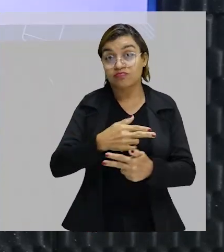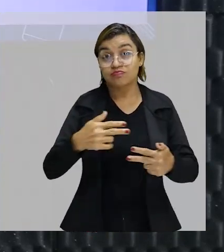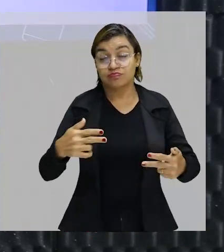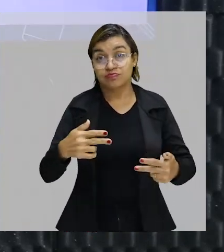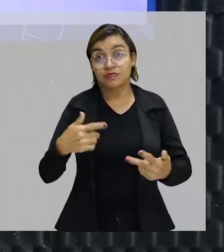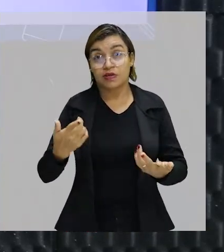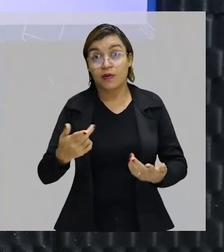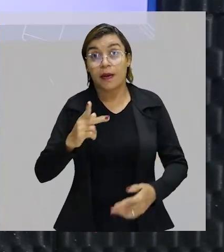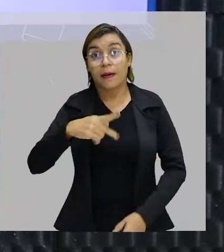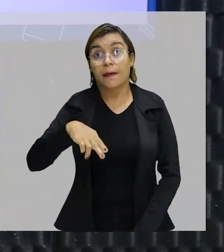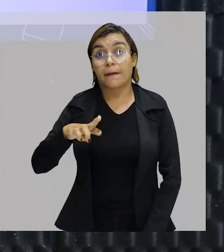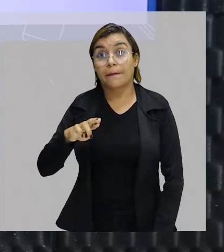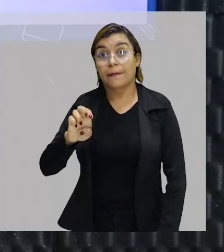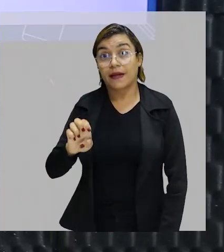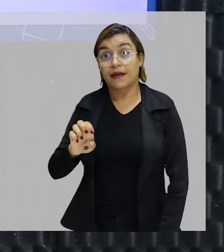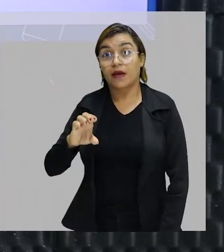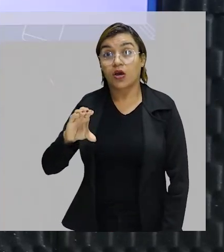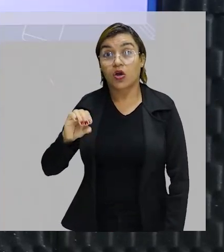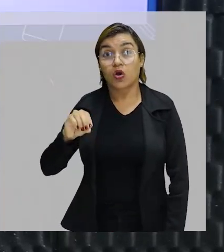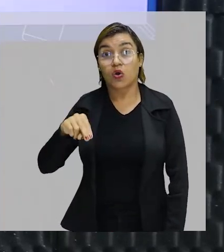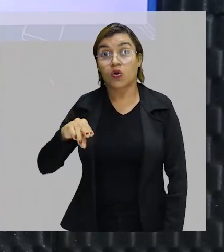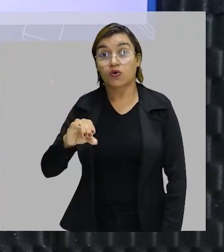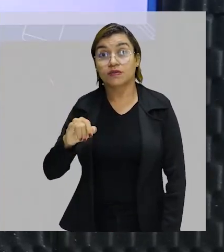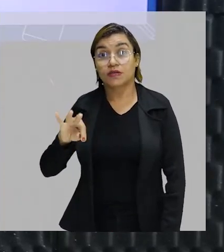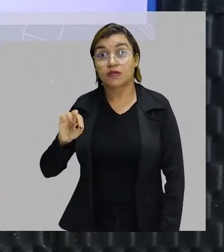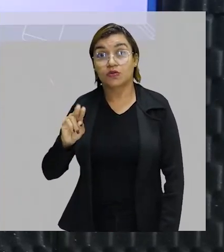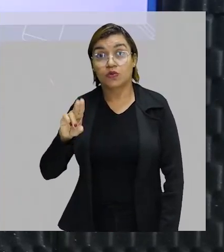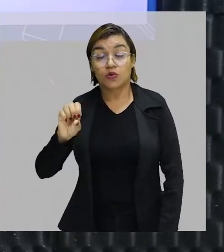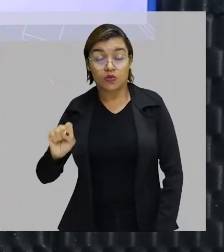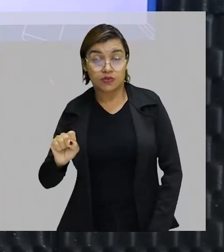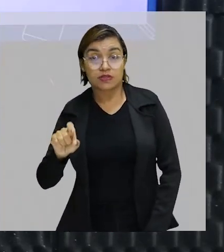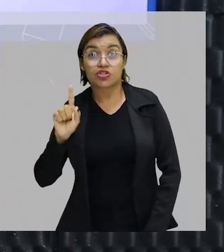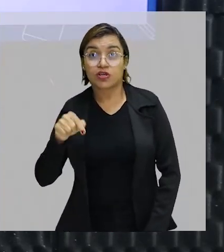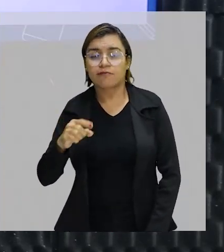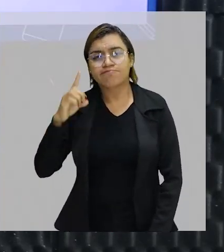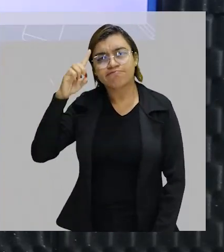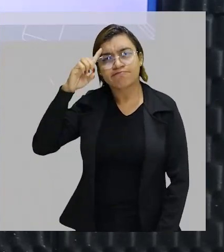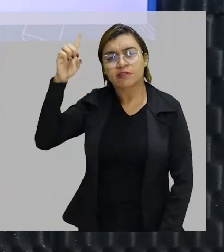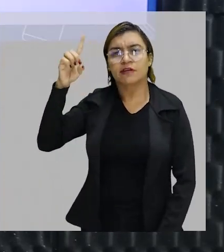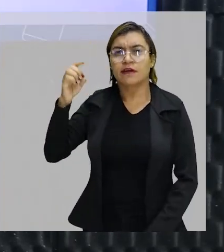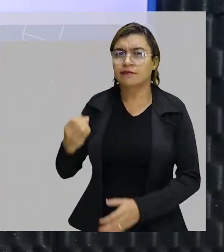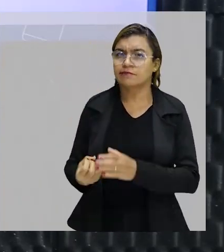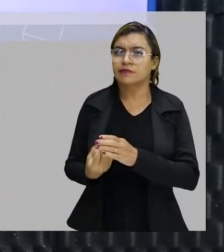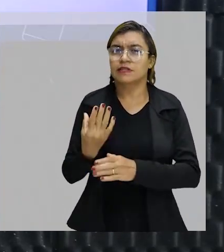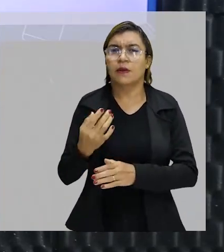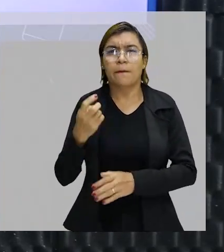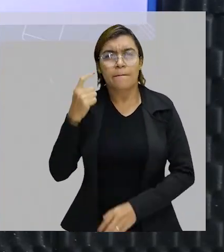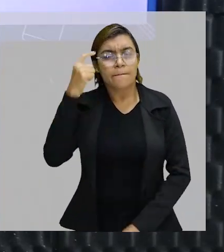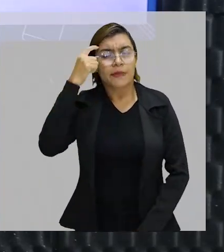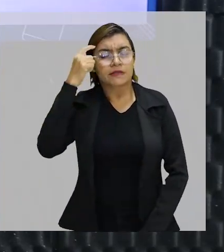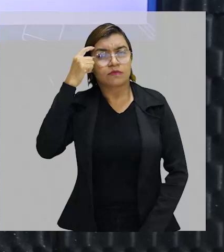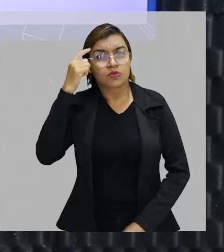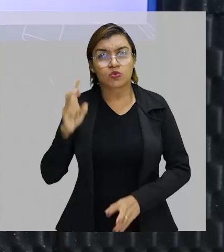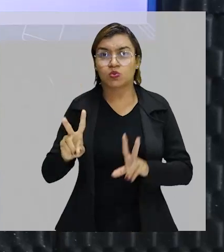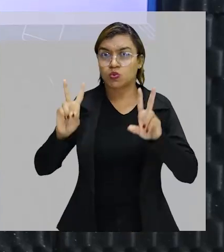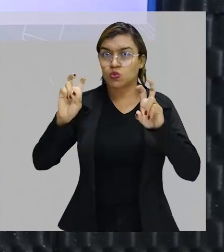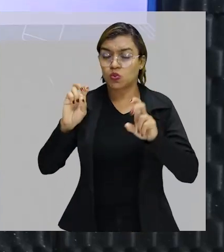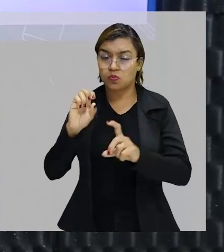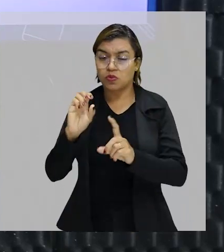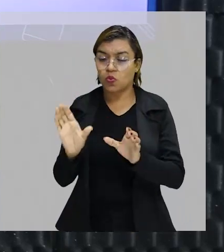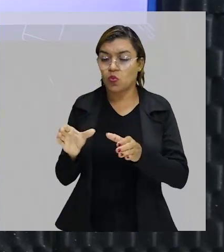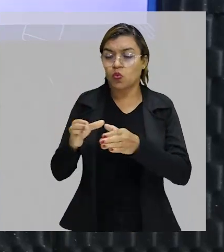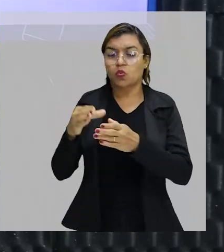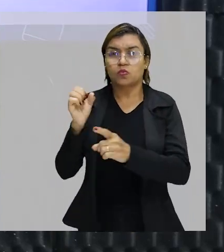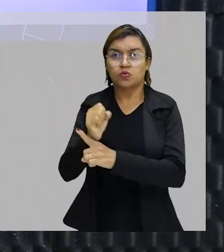é pré-conceituosa. Ok? Ela já formula uma ideia, ela já formula um pensamento sobre um grupo social,